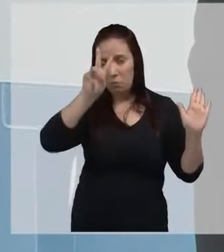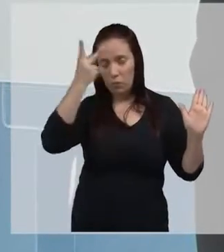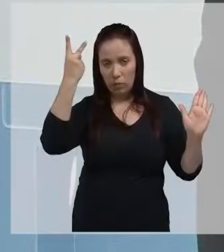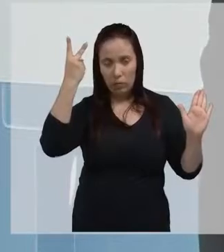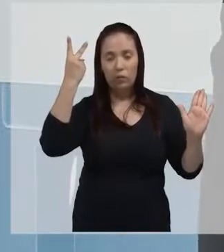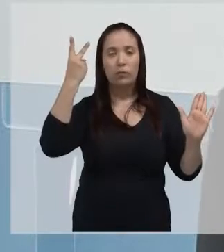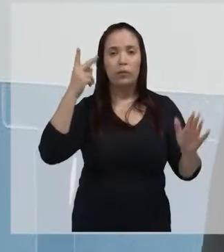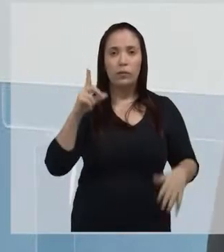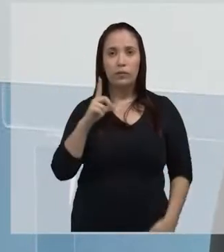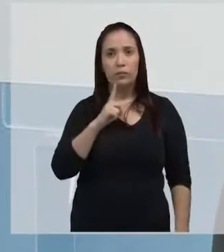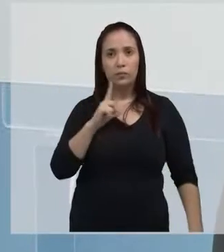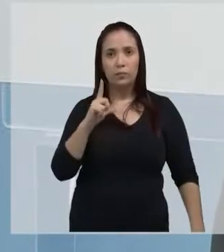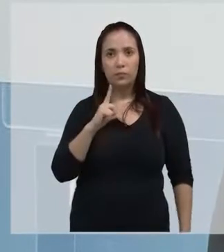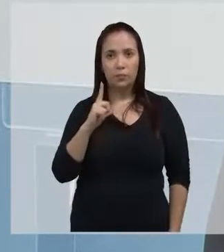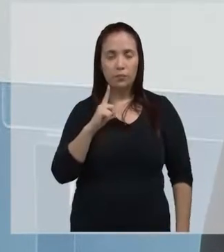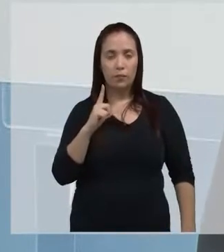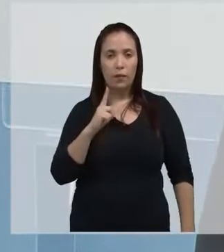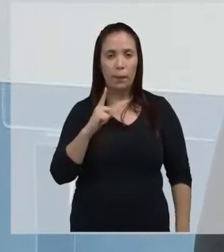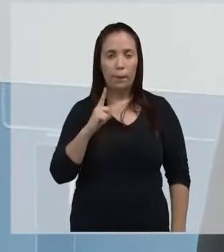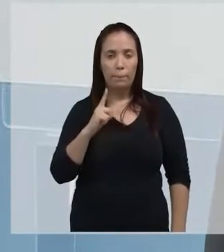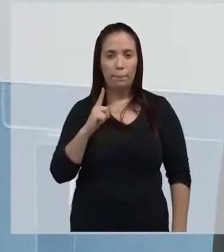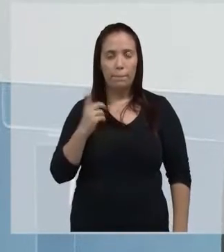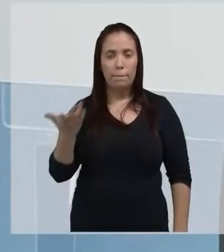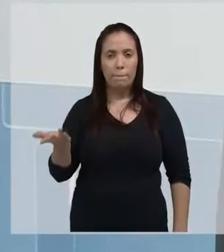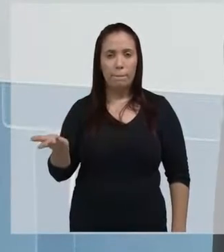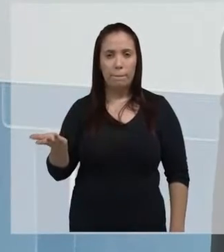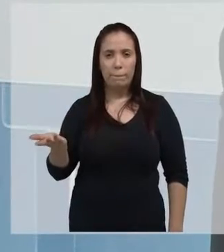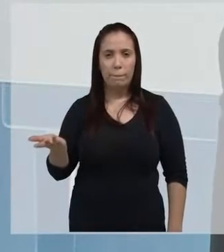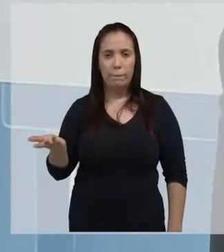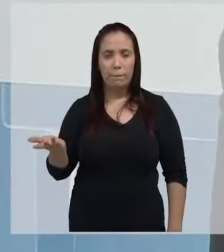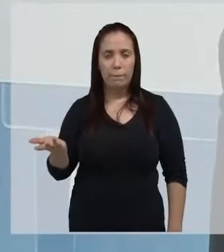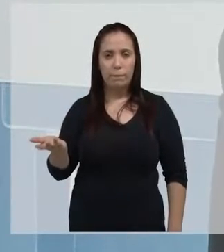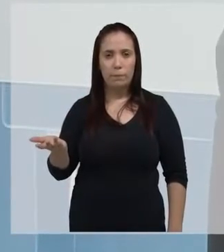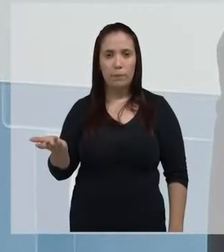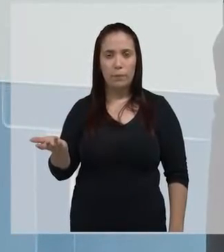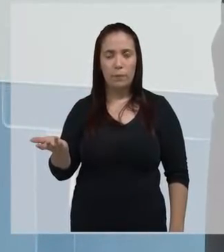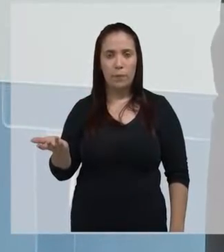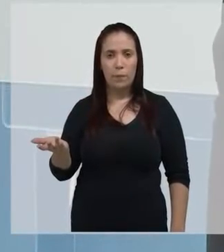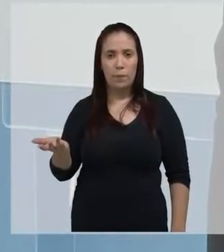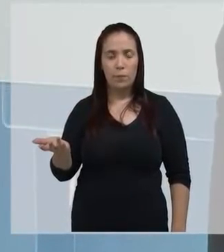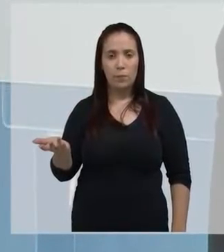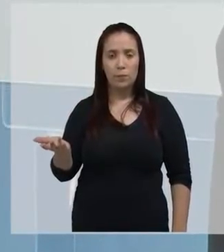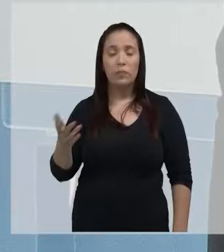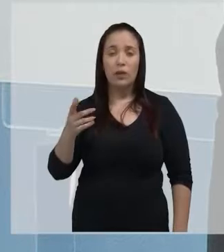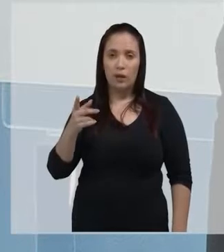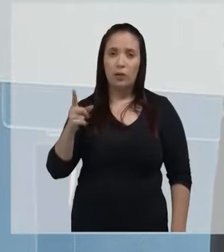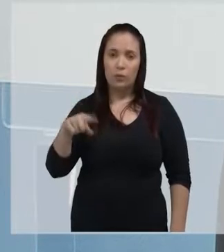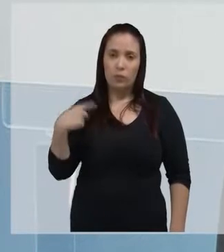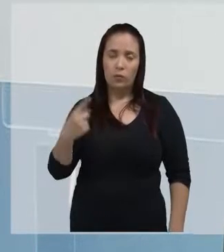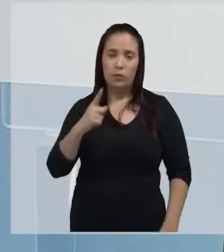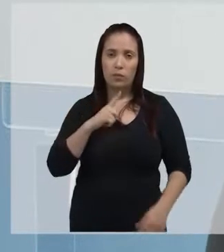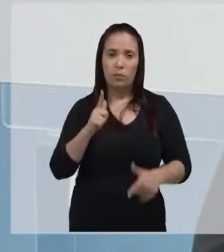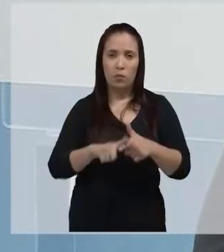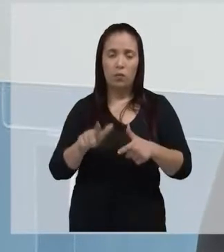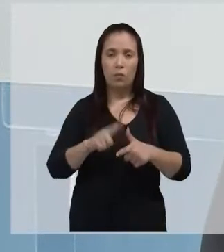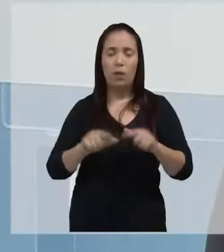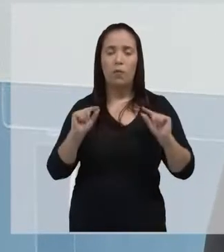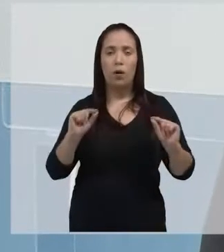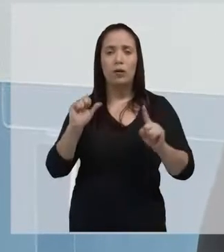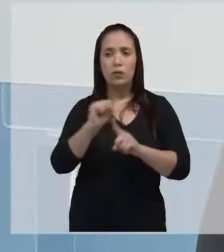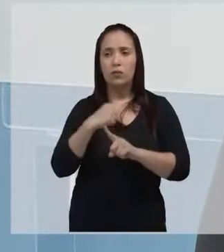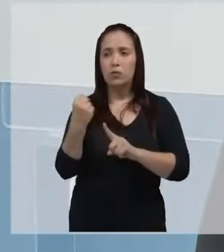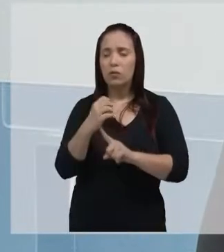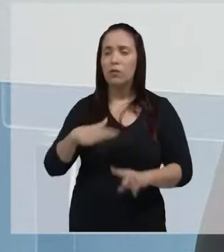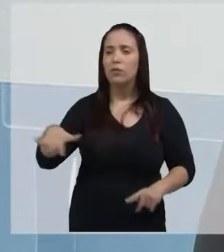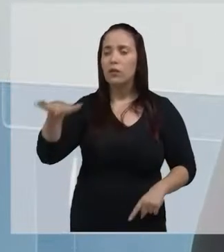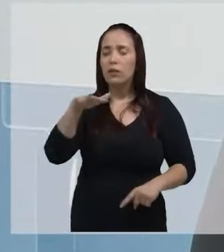delinquência como uma maneira até de se afirmar como ser humano, isso é um grande problema nosso. Sem dúvida. Como a sociedade